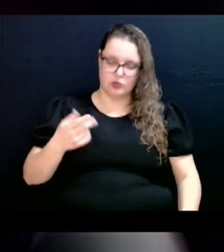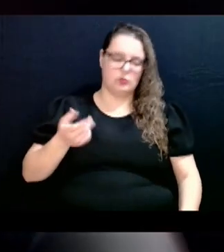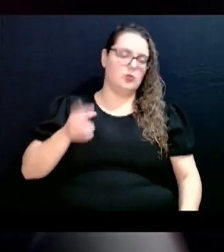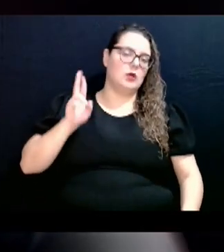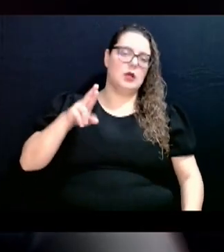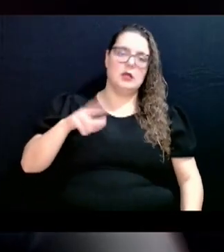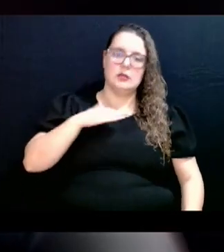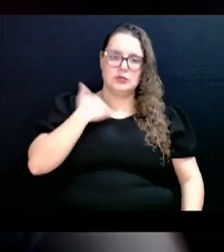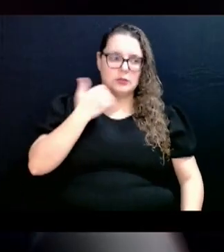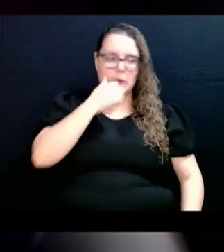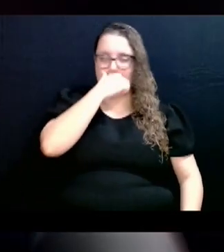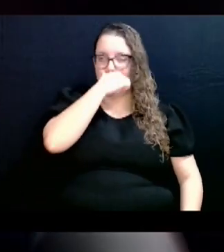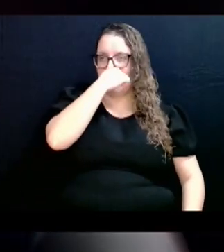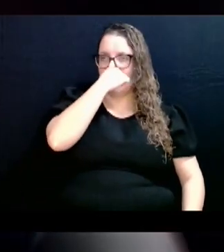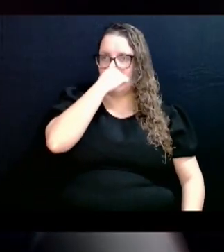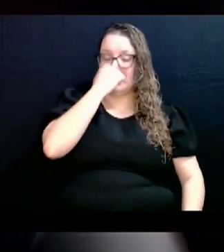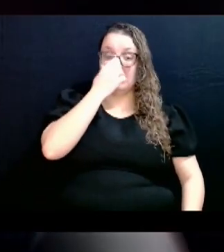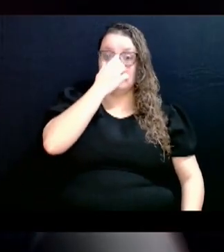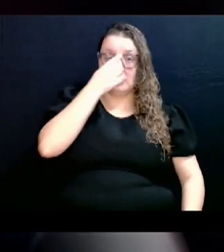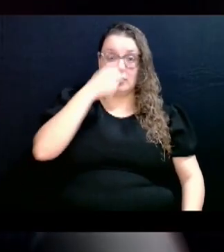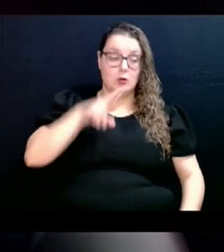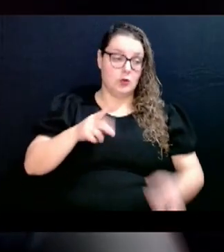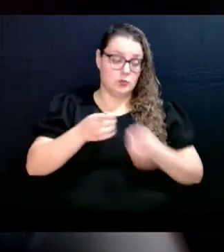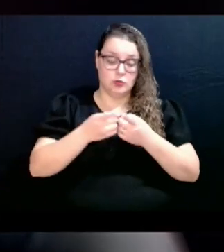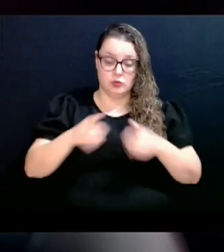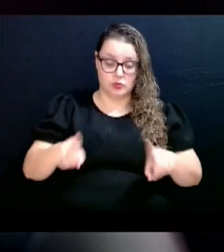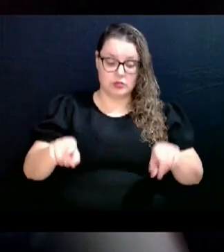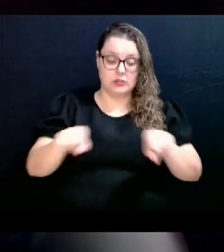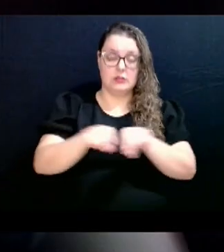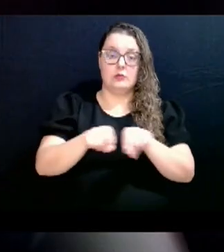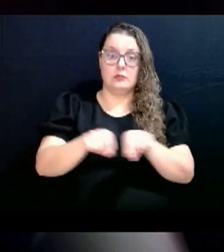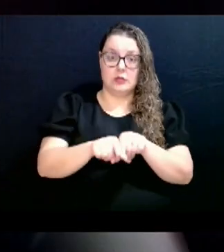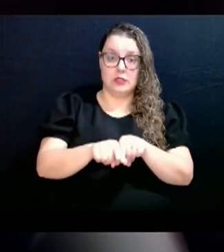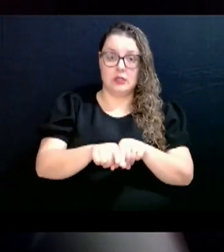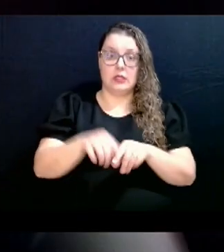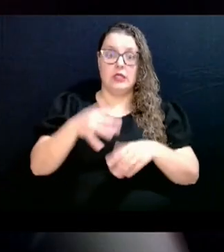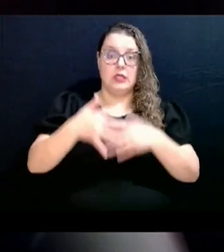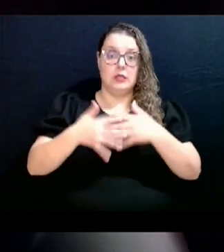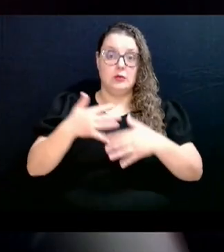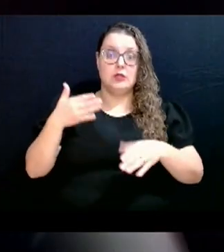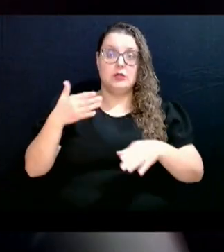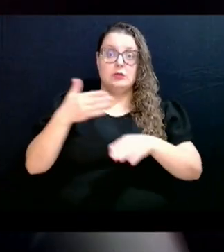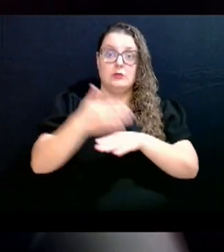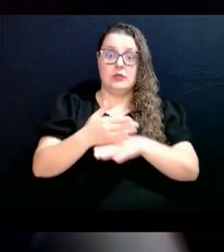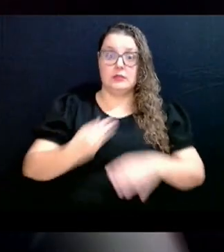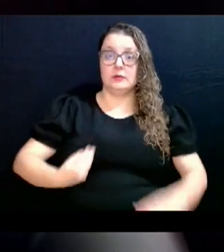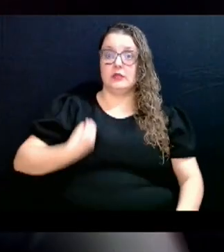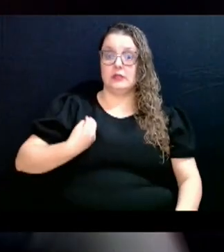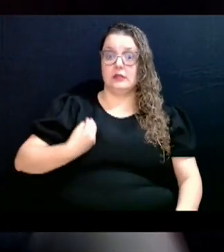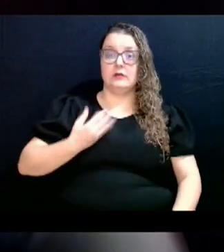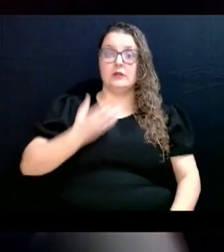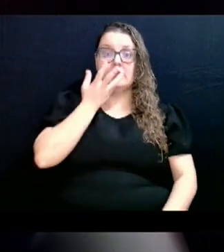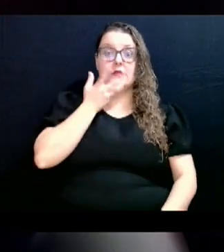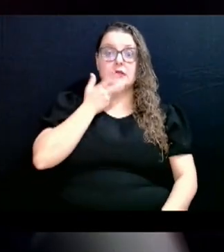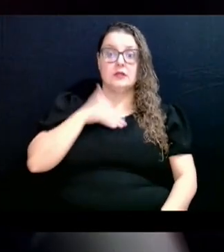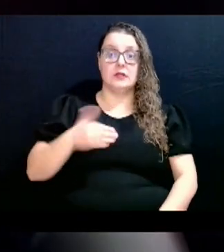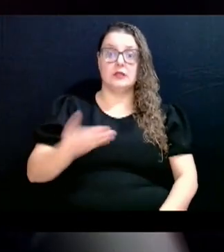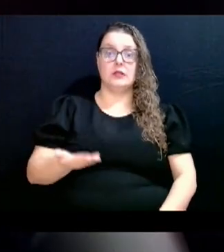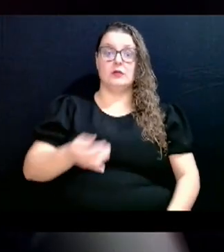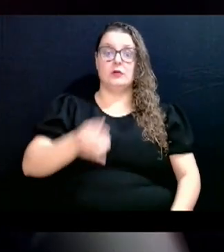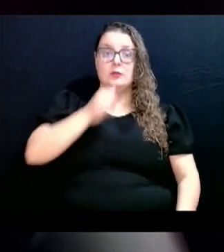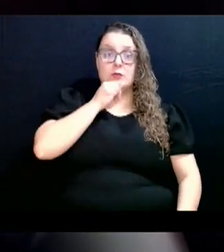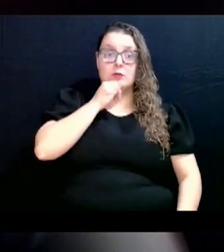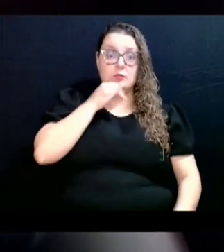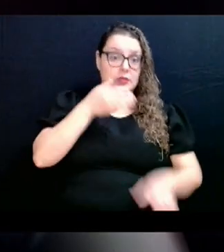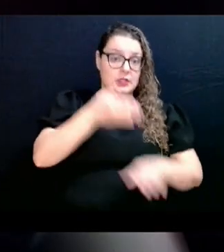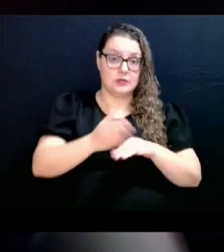conta de um divórcio. Também impede de participar da vida dessa criança. Por exemplo, participar da vida estudantil,